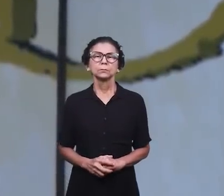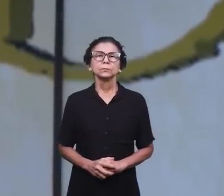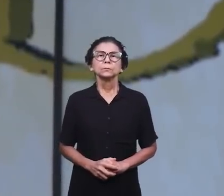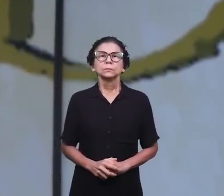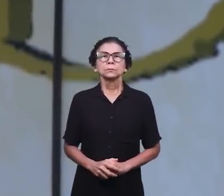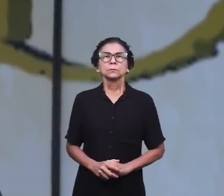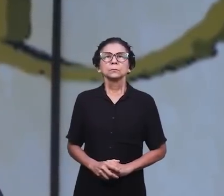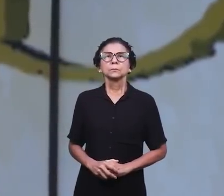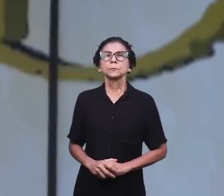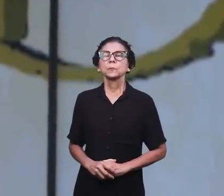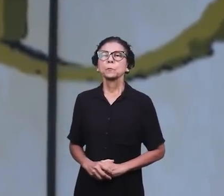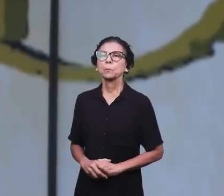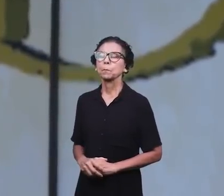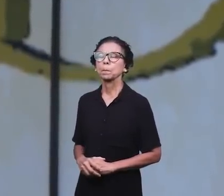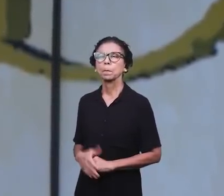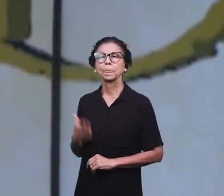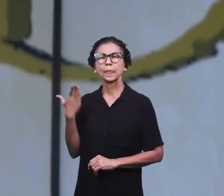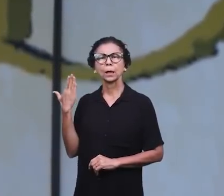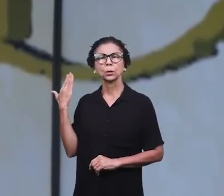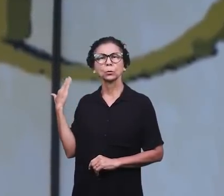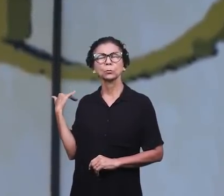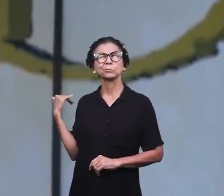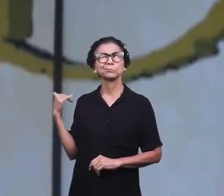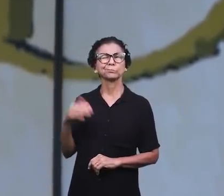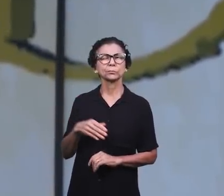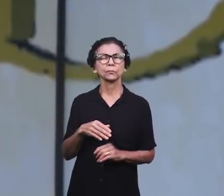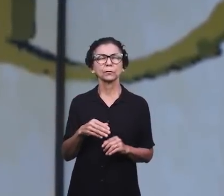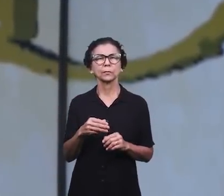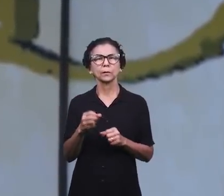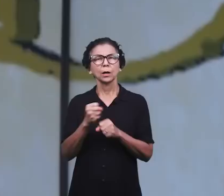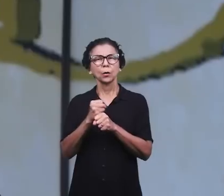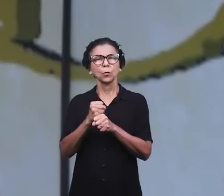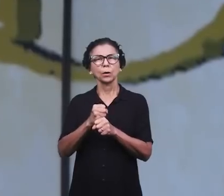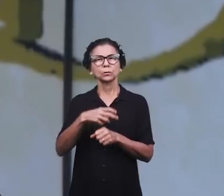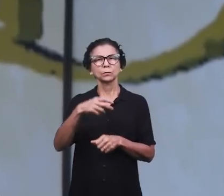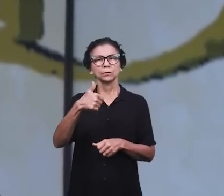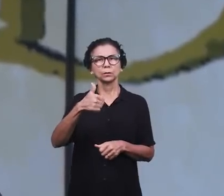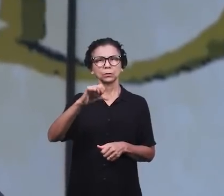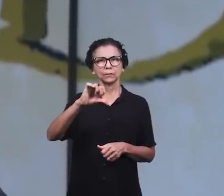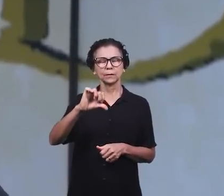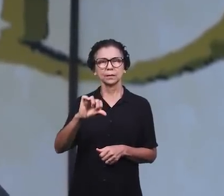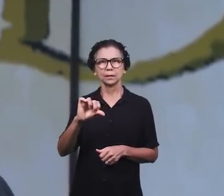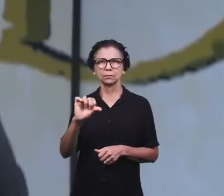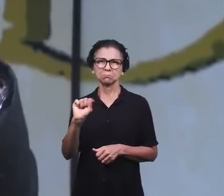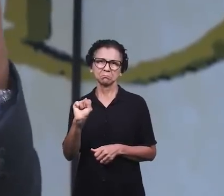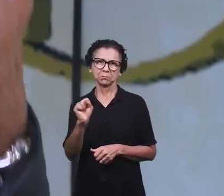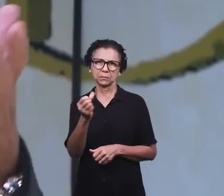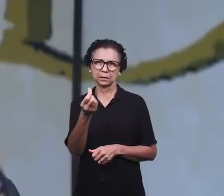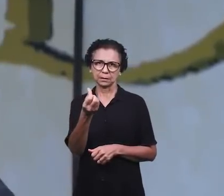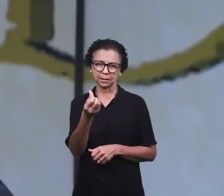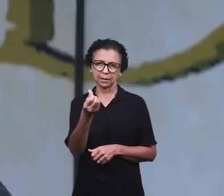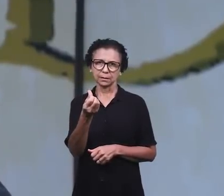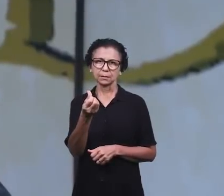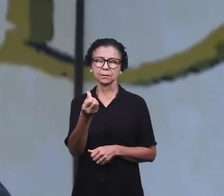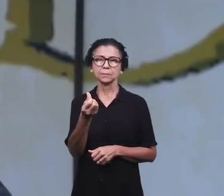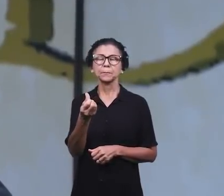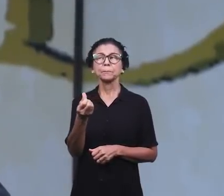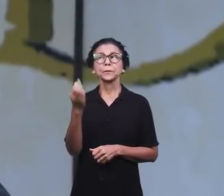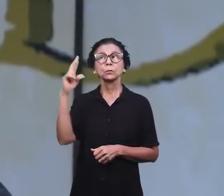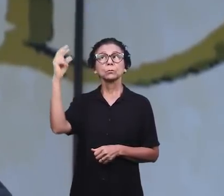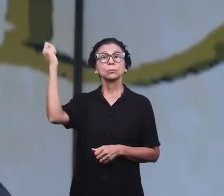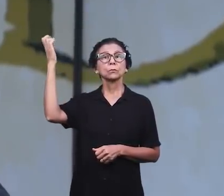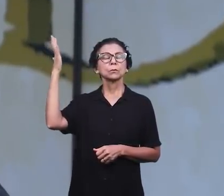nós tivemos, pastor Amadeu, no início, lá pelos anos de 1986, uma revelação do Senhor para que o